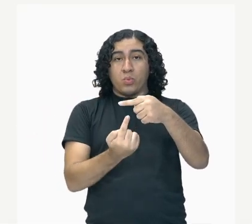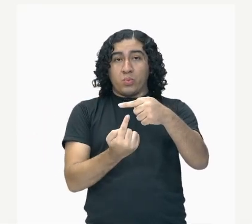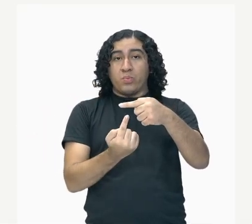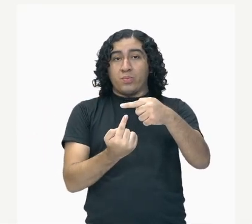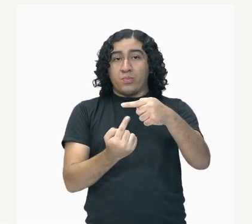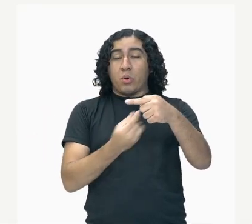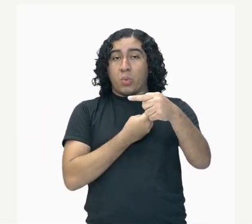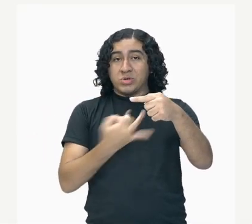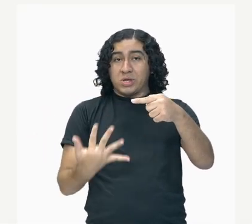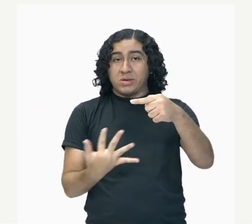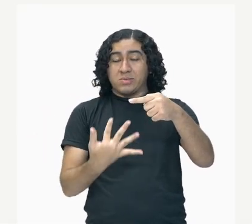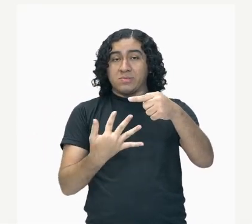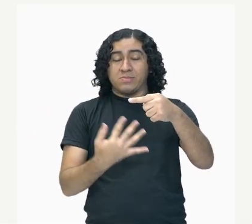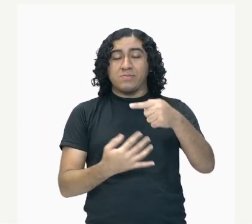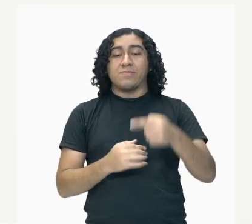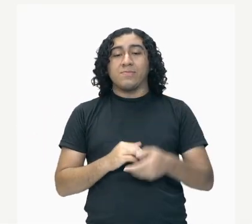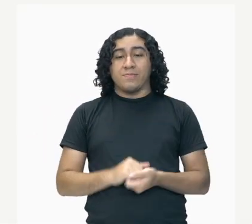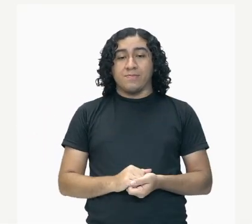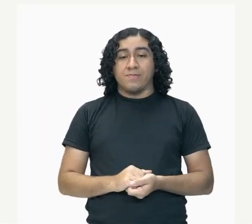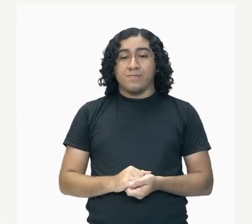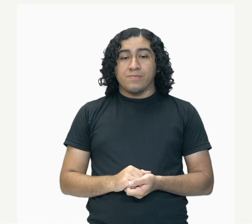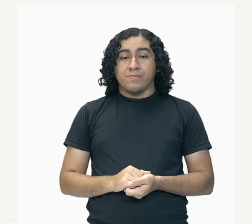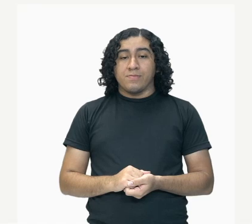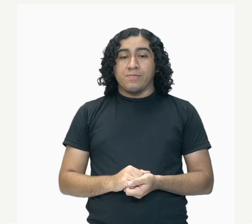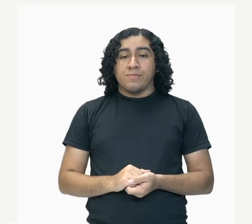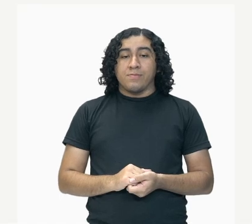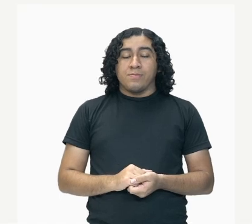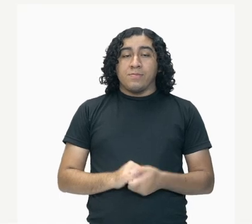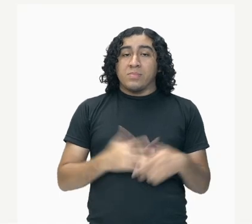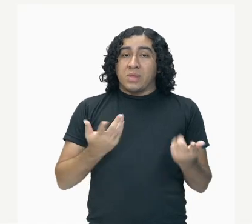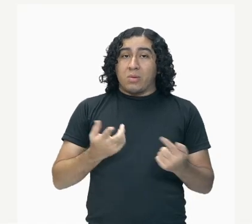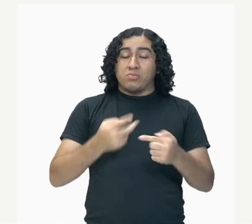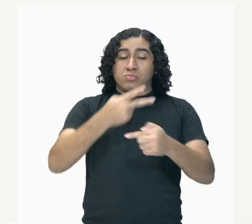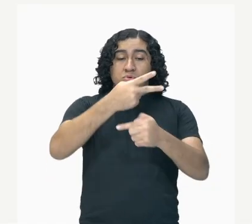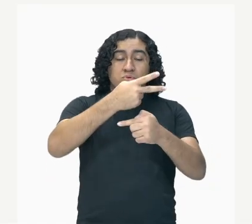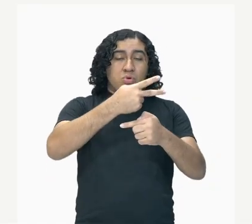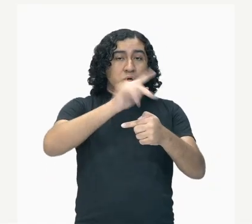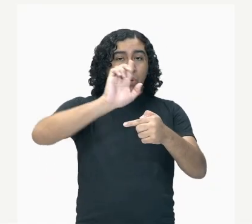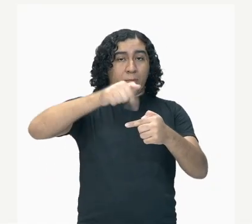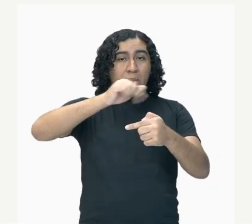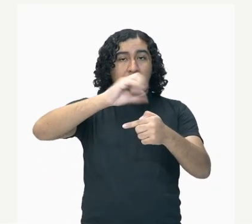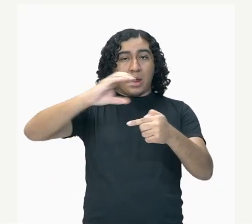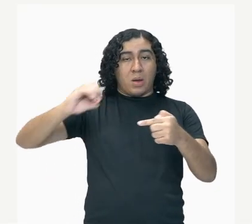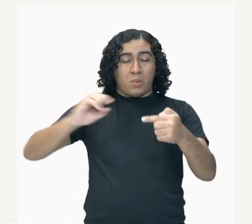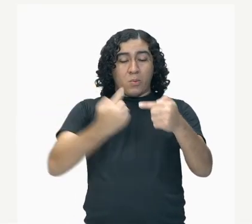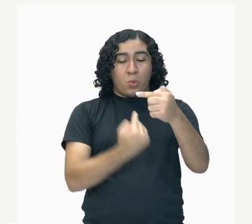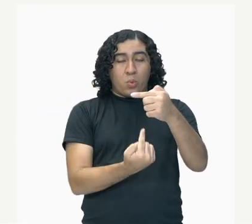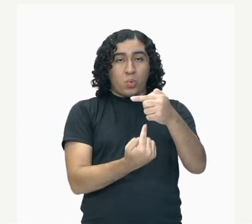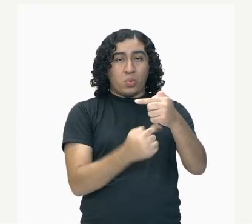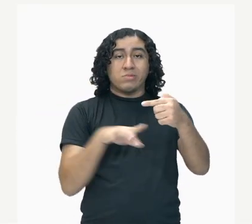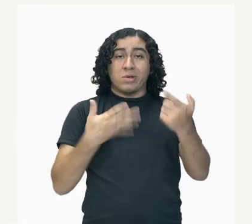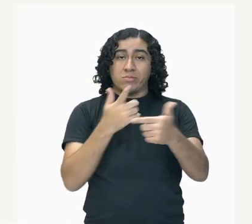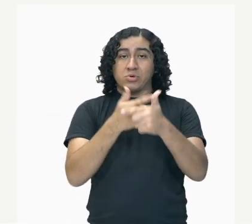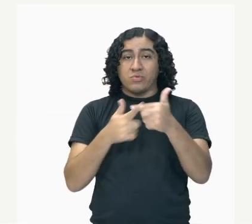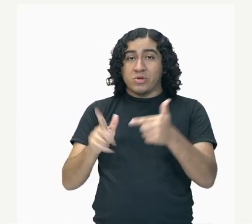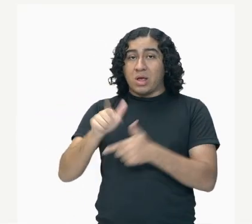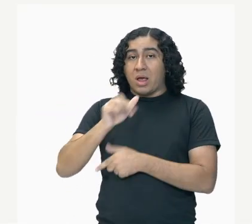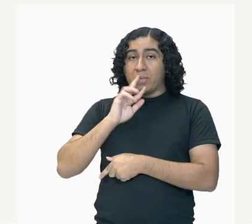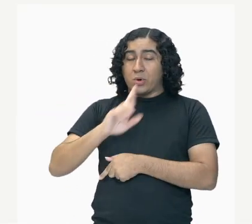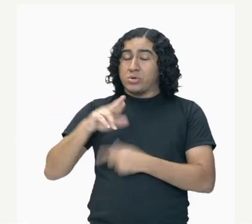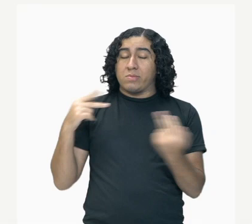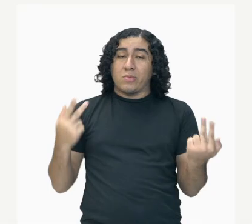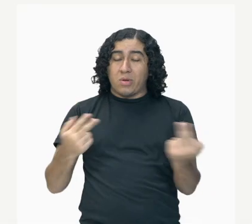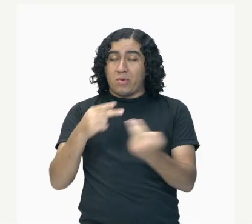a densidade linear que é o mi então eu vou dividir aí 2000 por 1 Claro pessoal 2000 por 1 é igual a